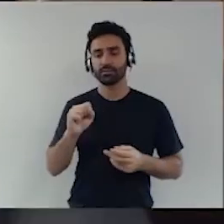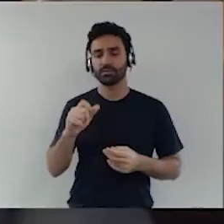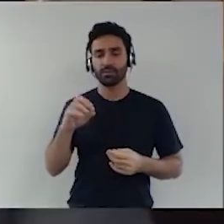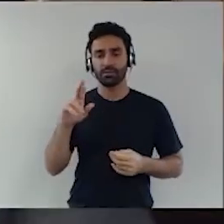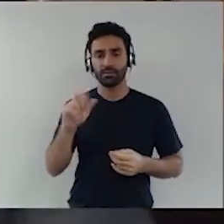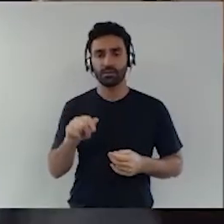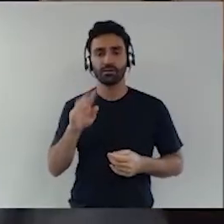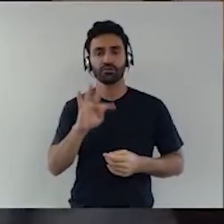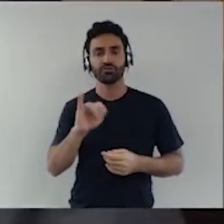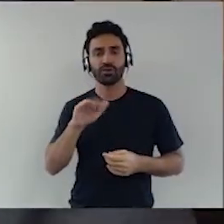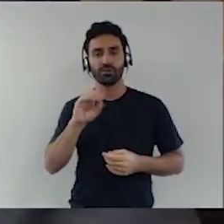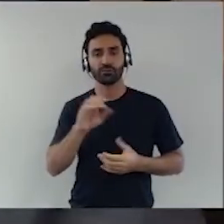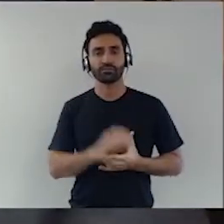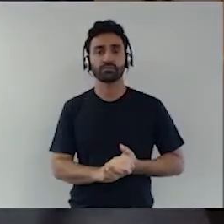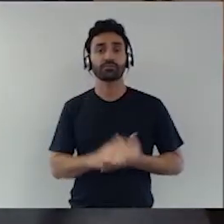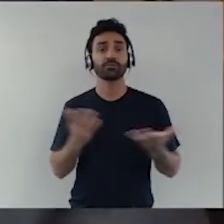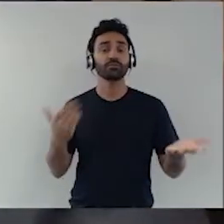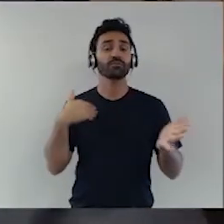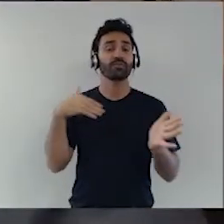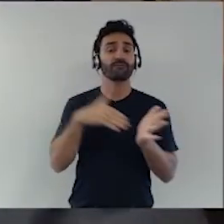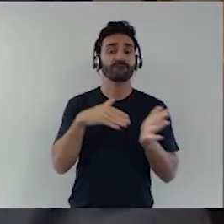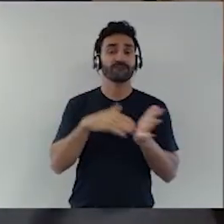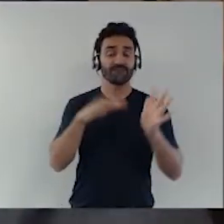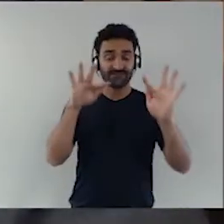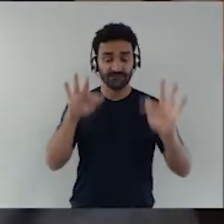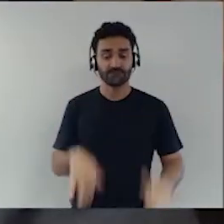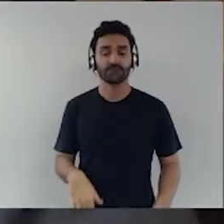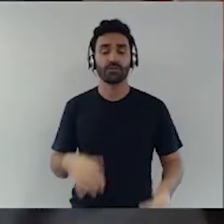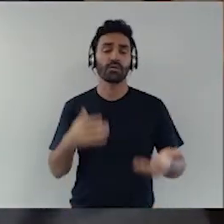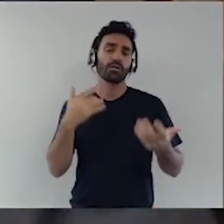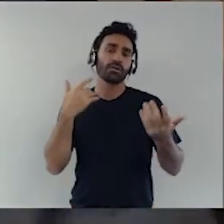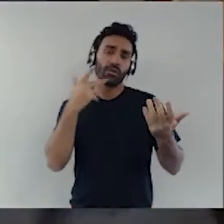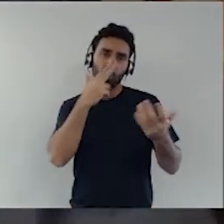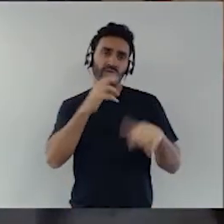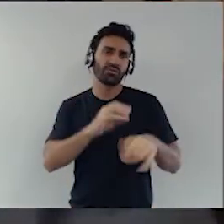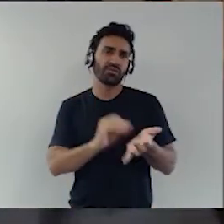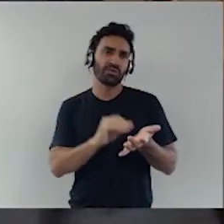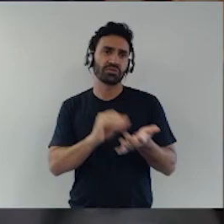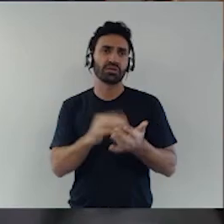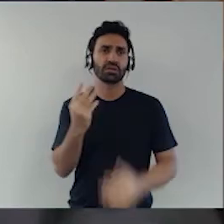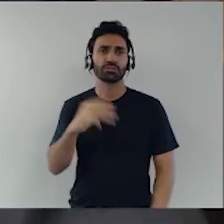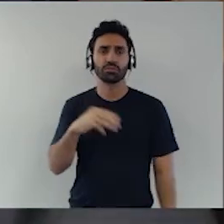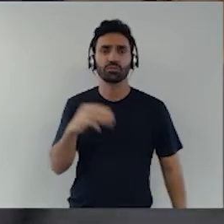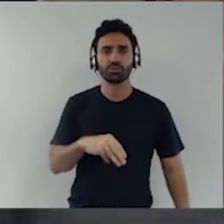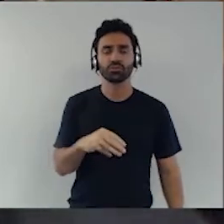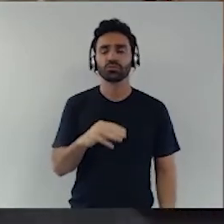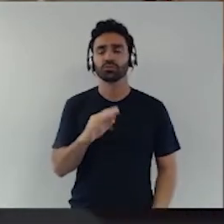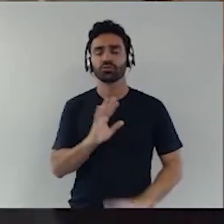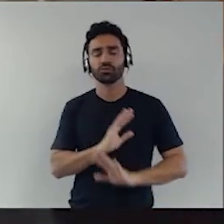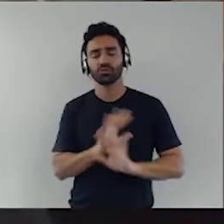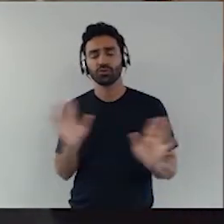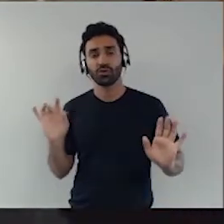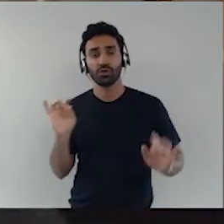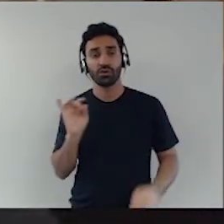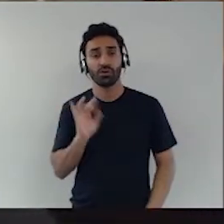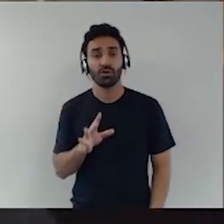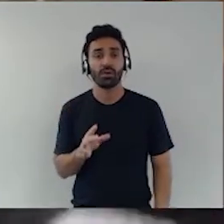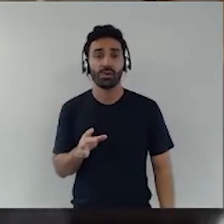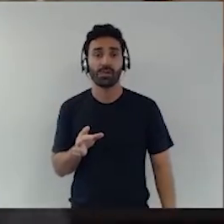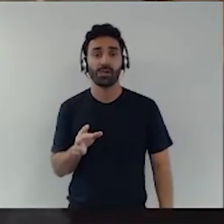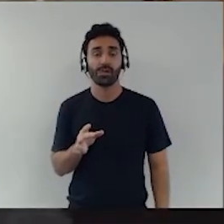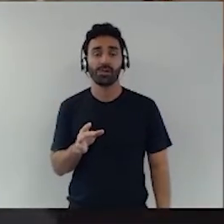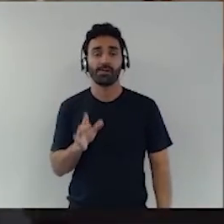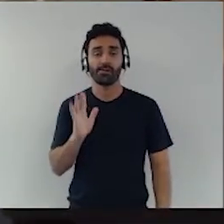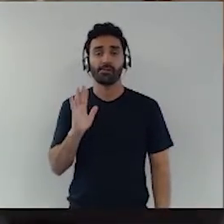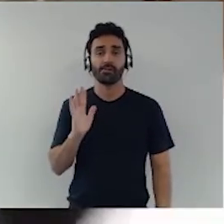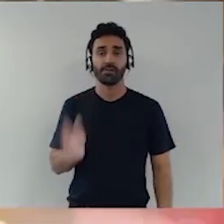E até já para finalizarmos aqui, né, até porque eu acho que nos restam aí 3 minutos, e pegando aqui também uma consideração que foi feita